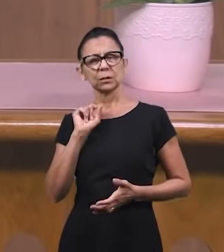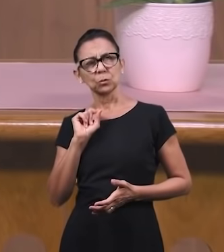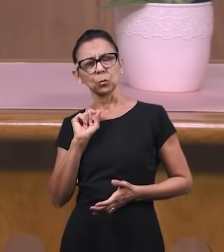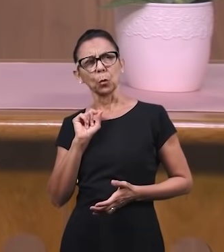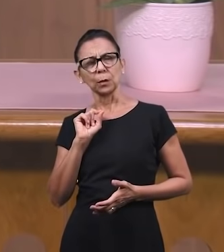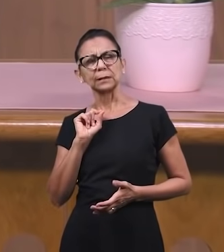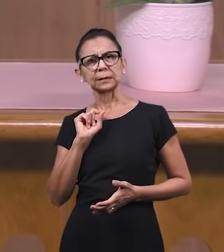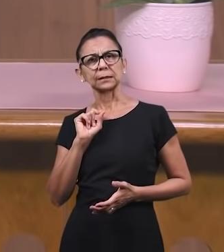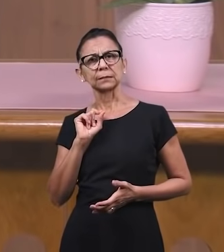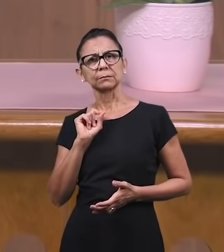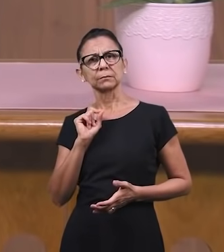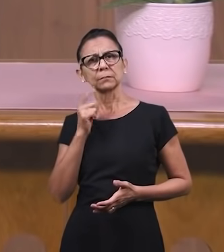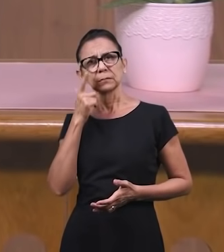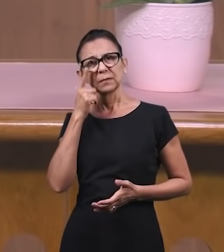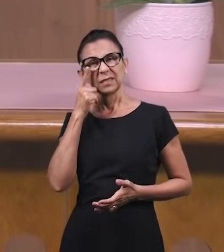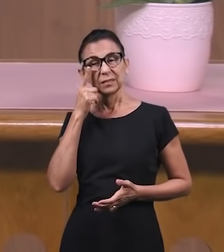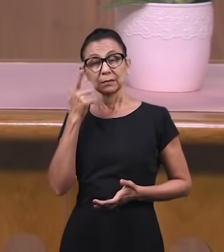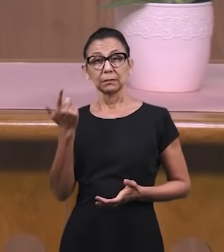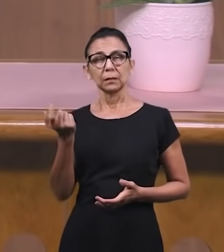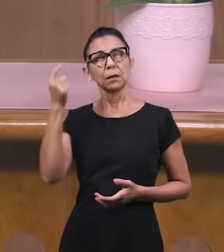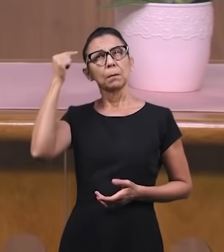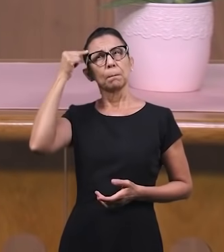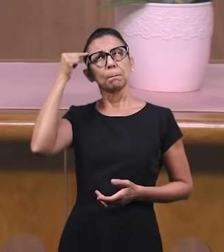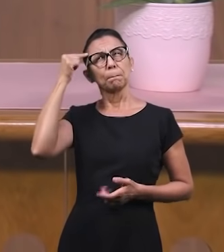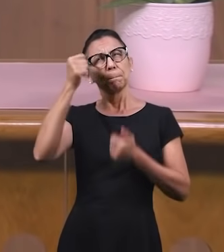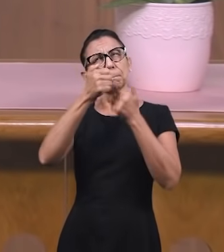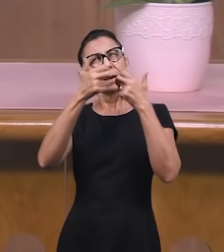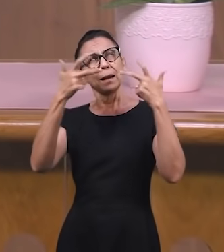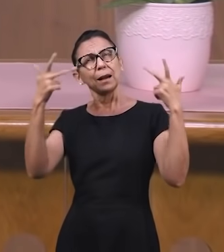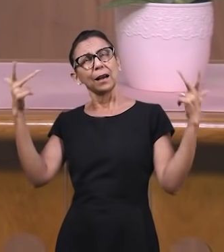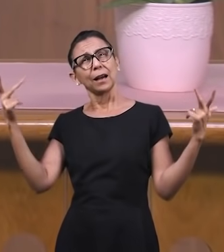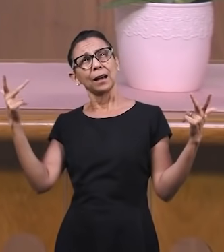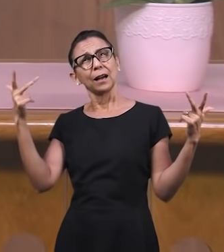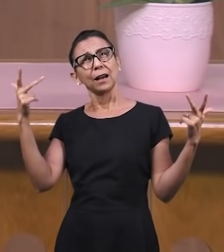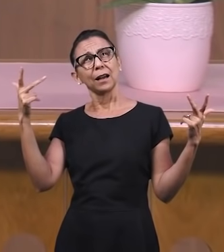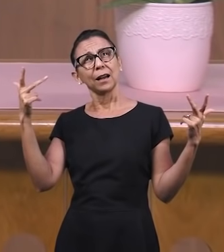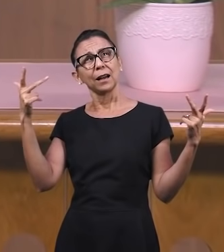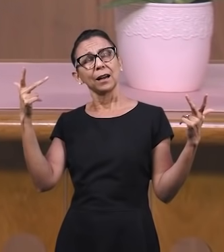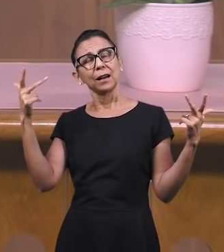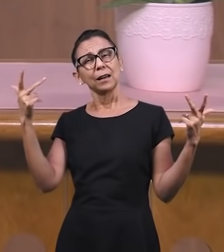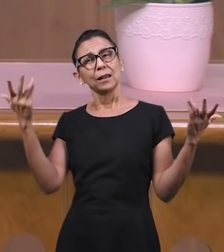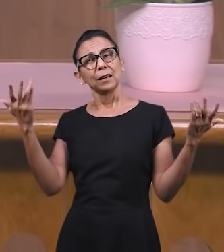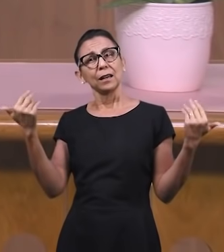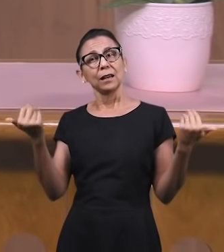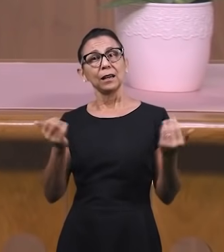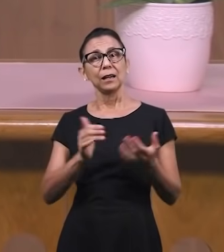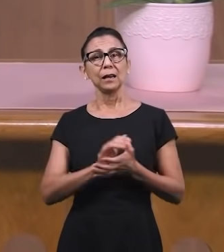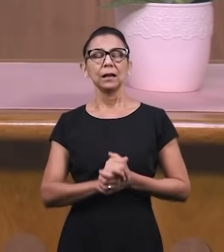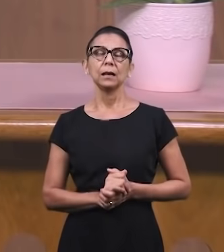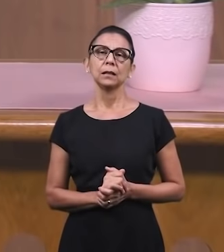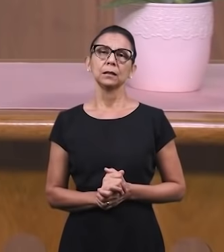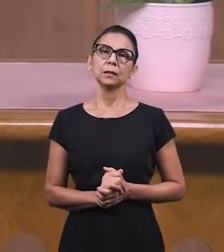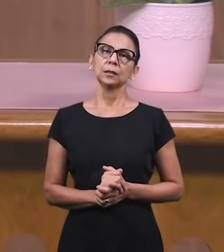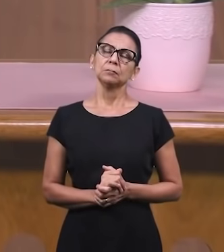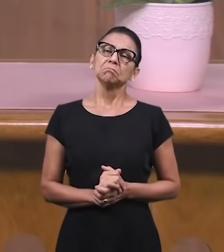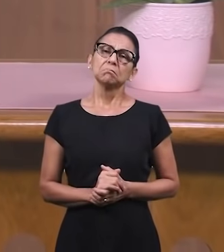que tomamos, as escolhas que fazemos, os pensamentos que temos, a maneira que escolhemos para